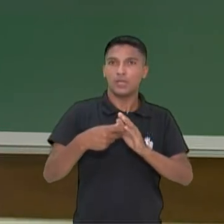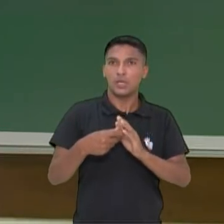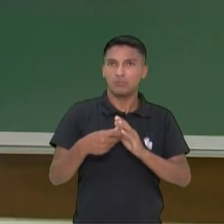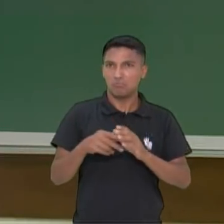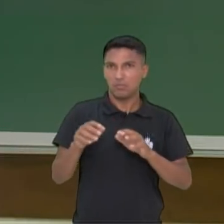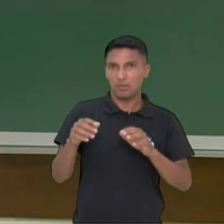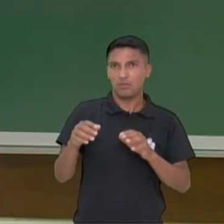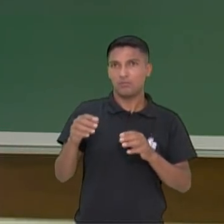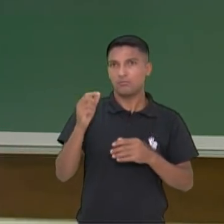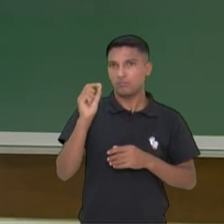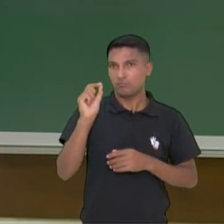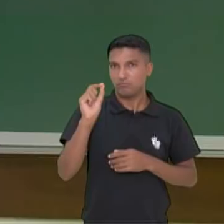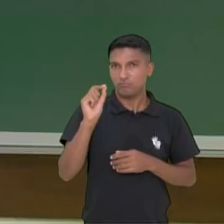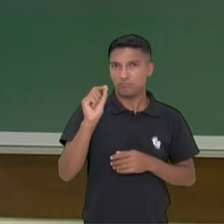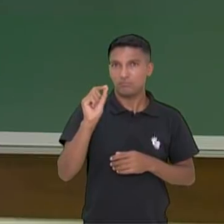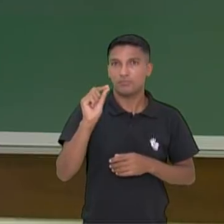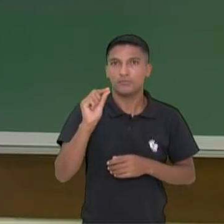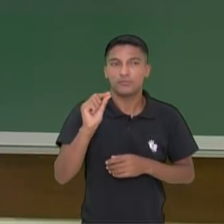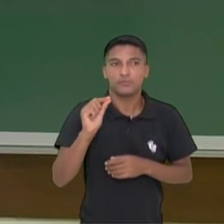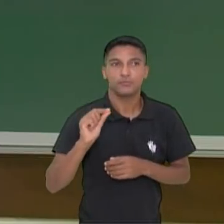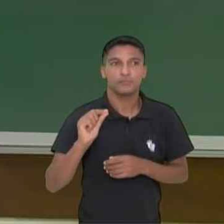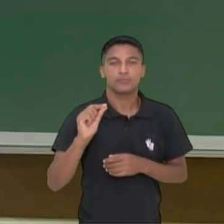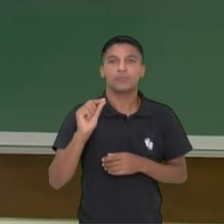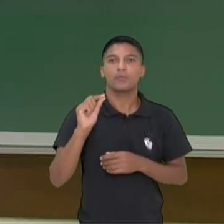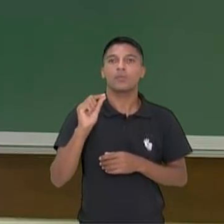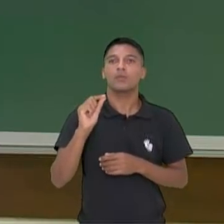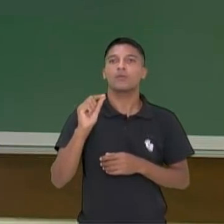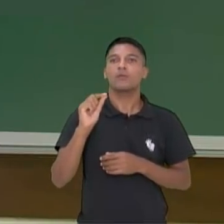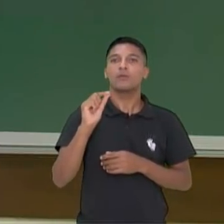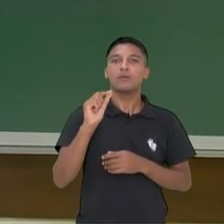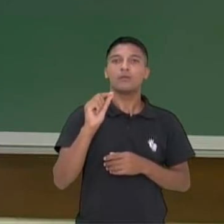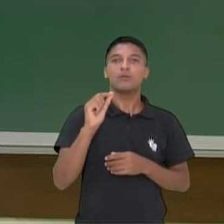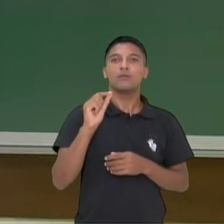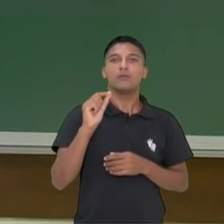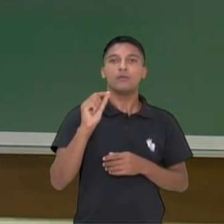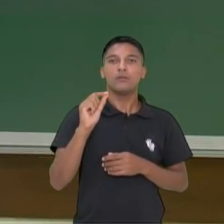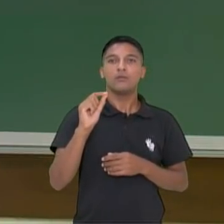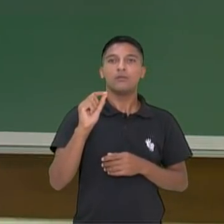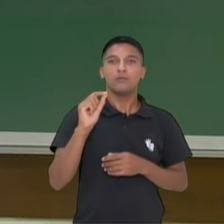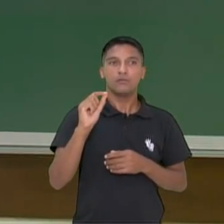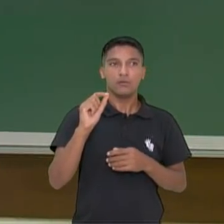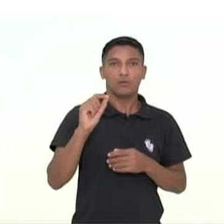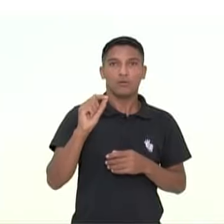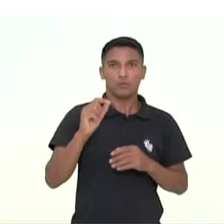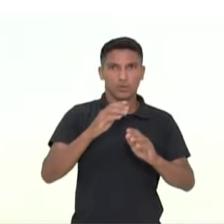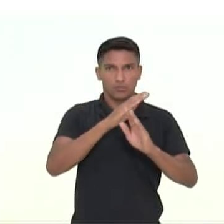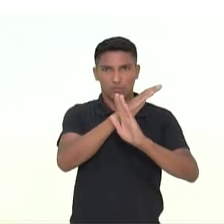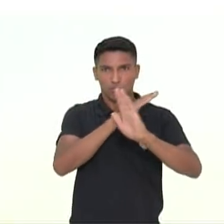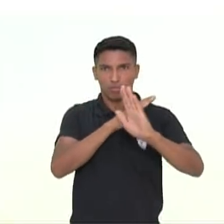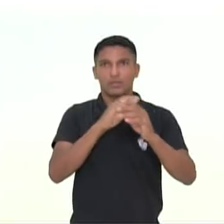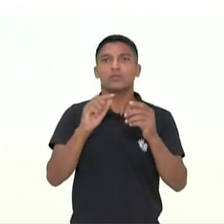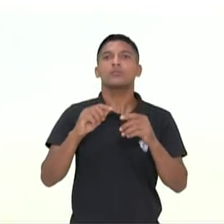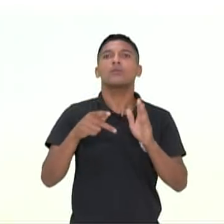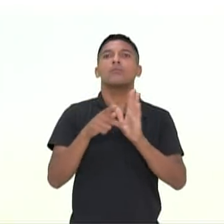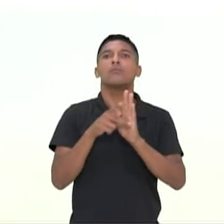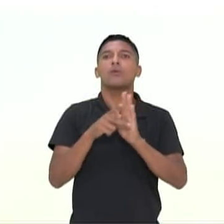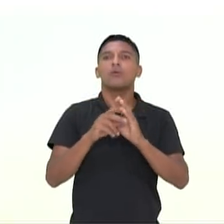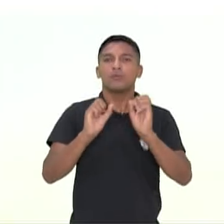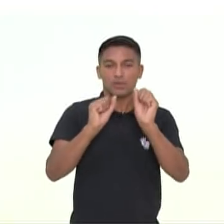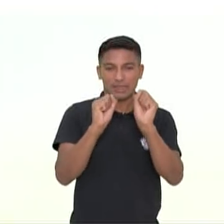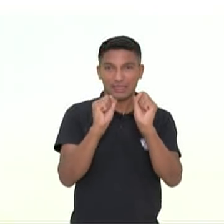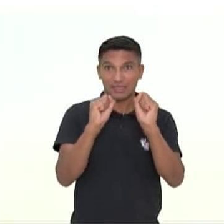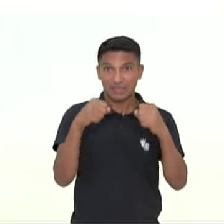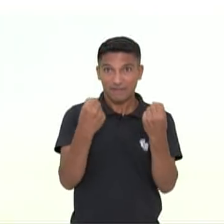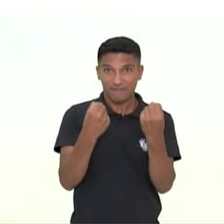acontece, né? Esta arte é baseada, então, na defesa. Como eu falei, não